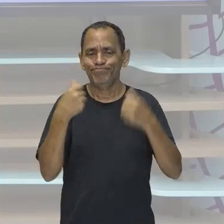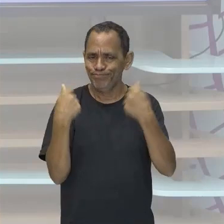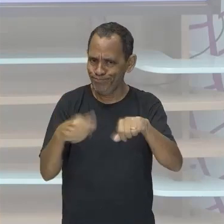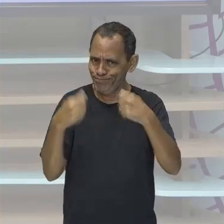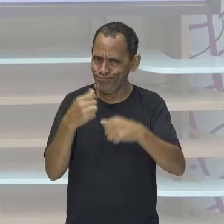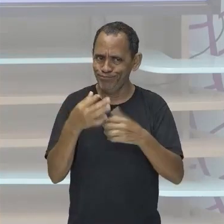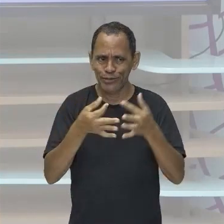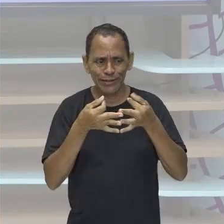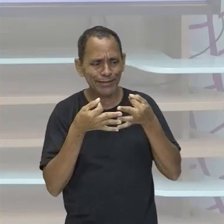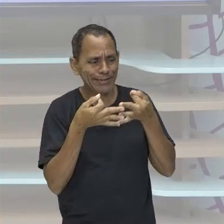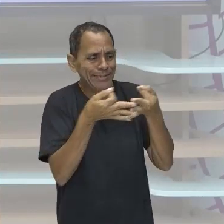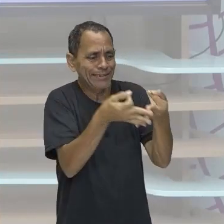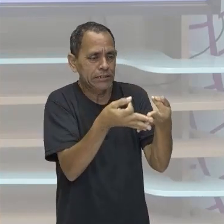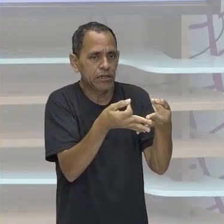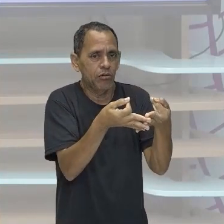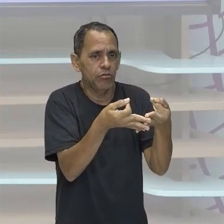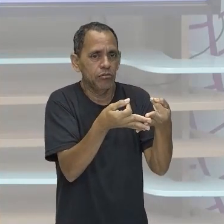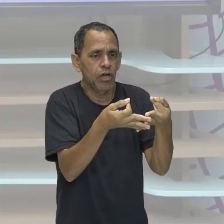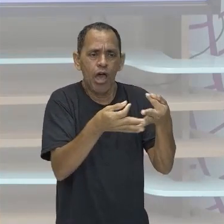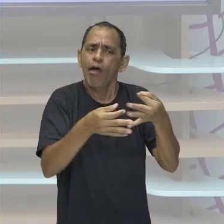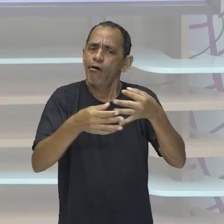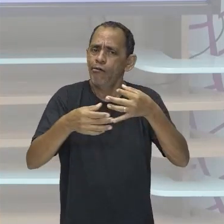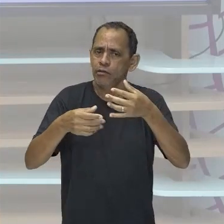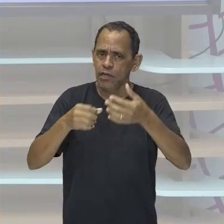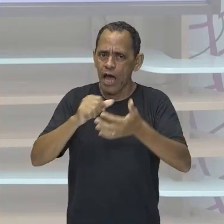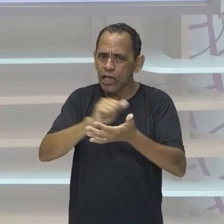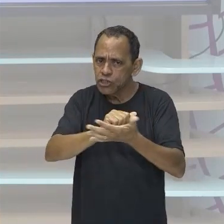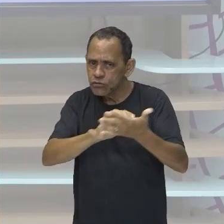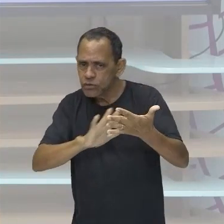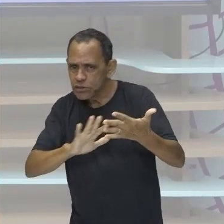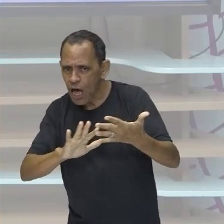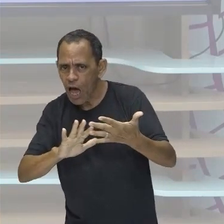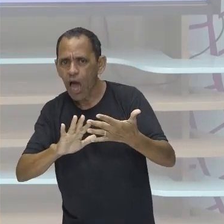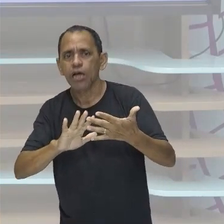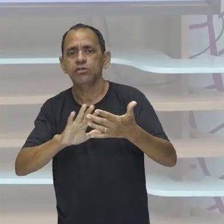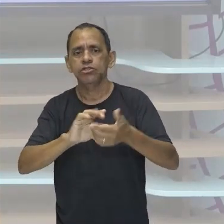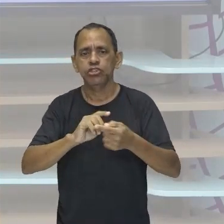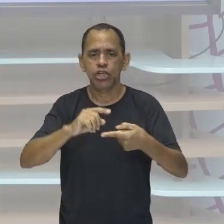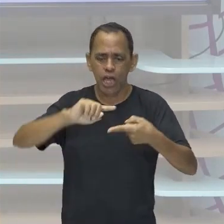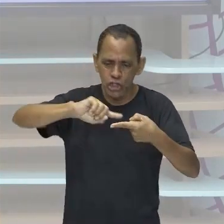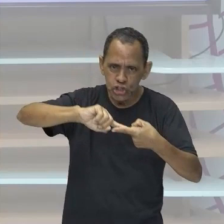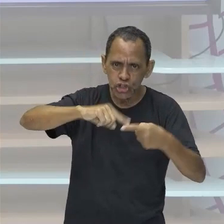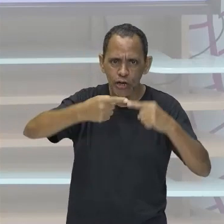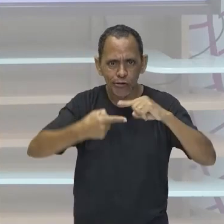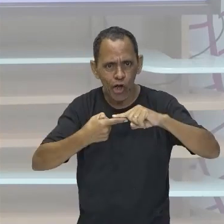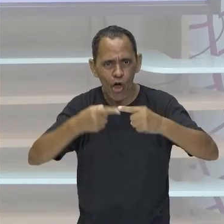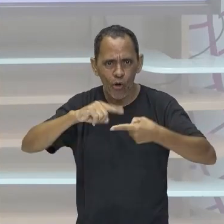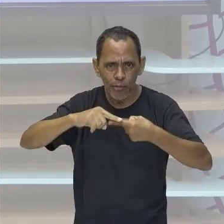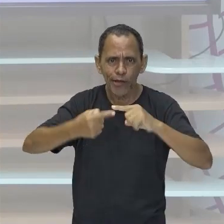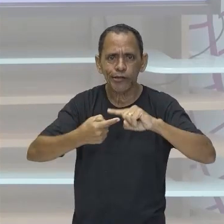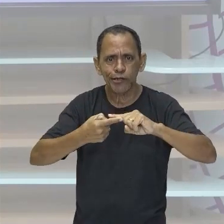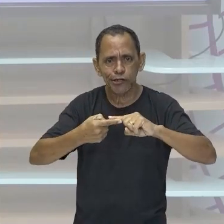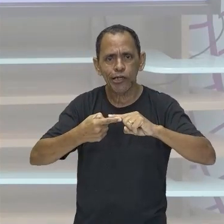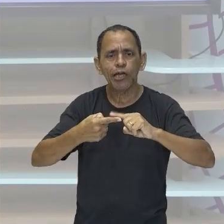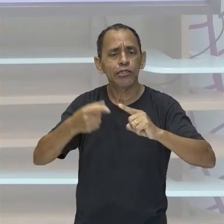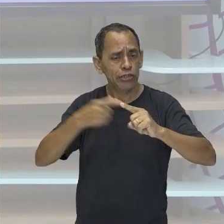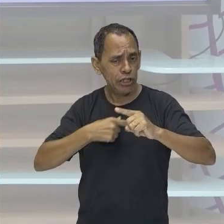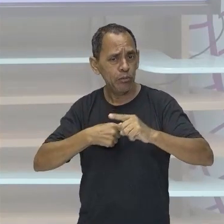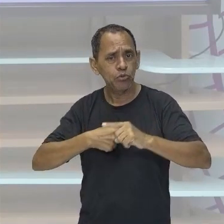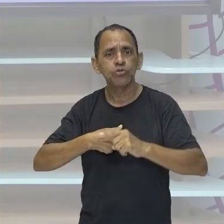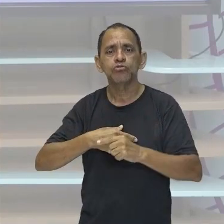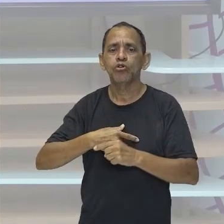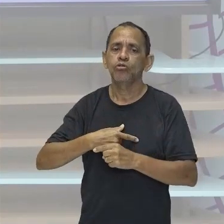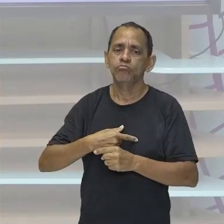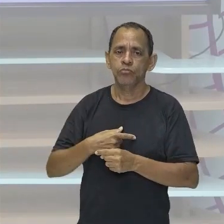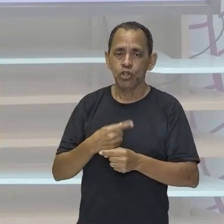trabalhando com geometria, certo? E principalmente nos quadriláteros, então nós temos vários tipos de quadriláteros. É